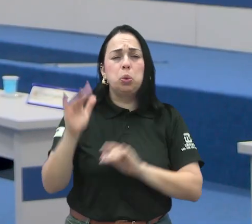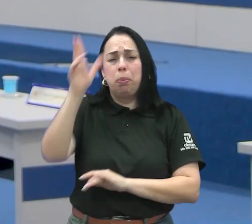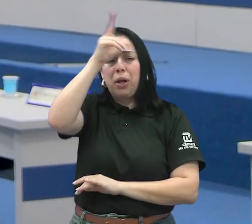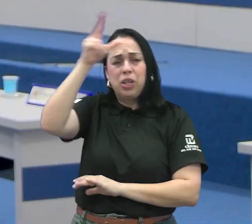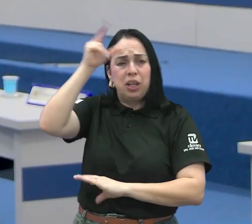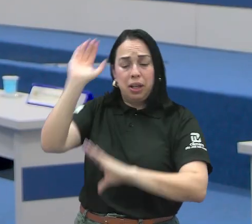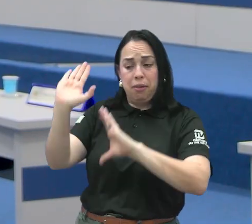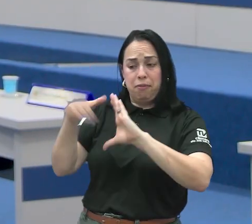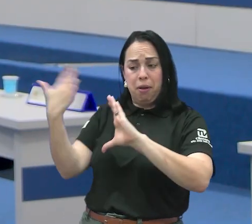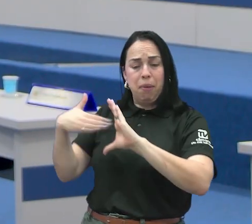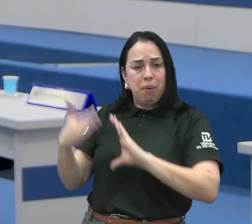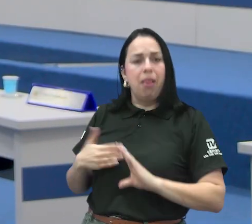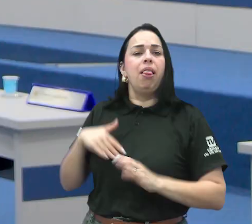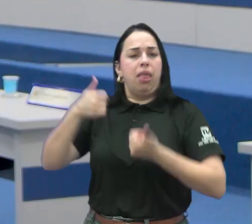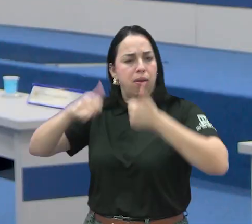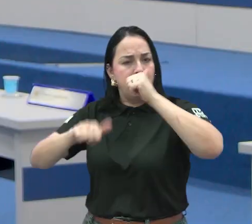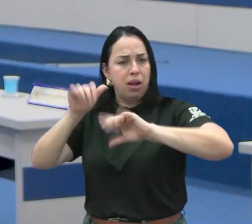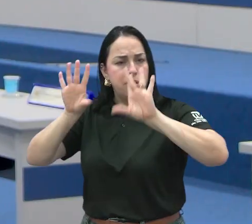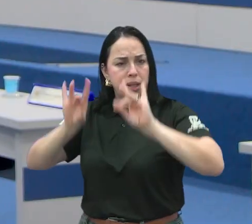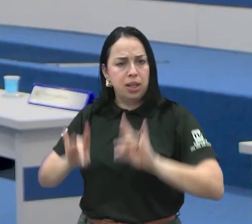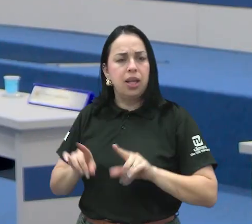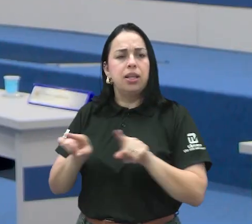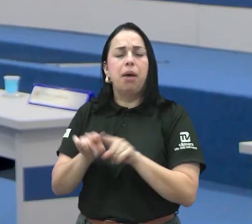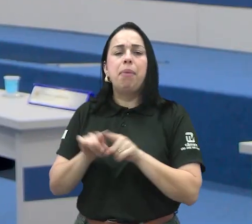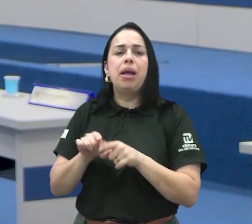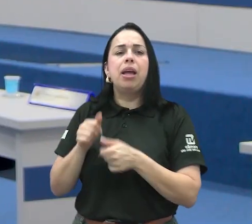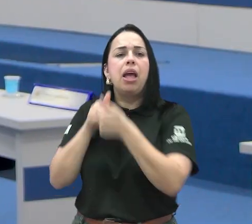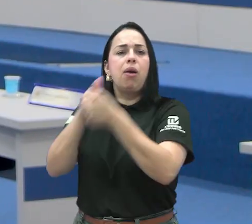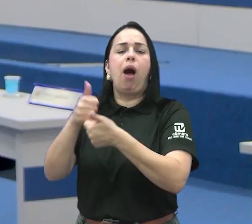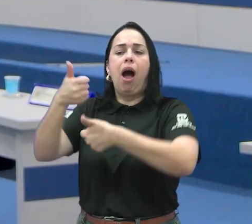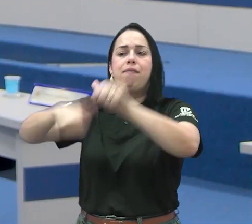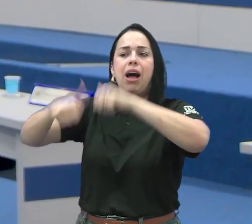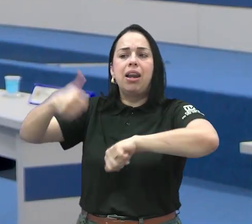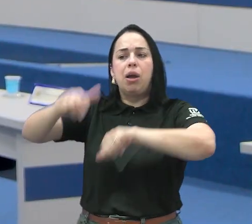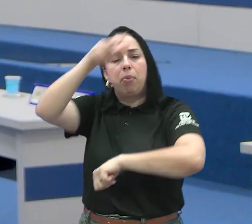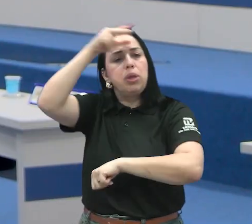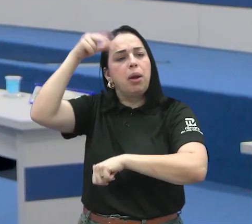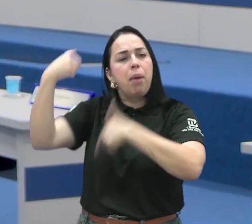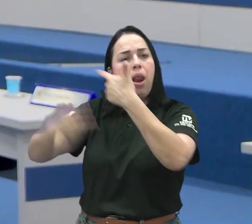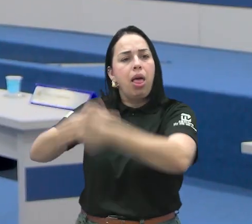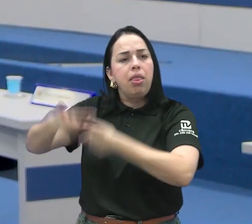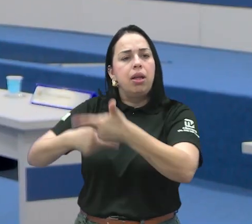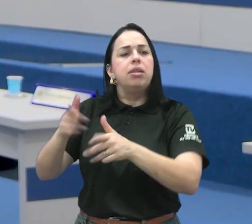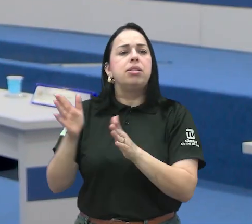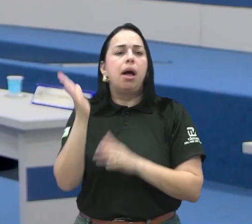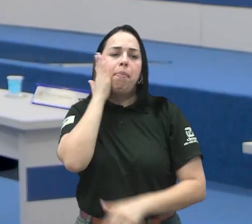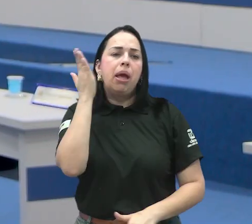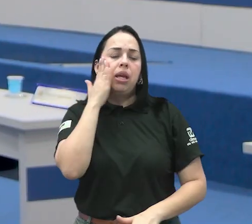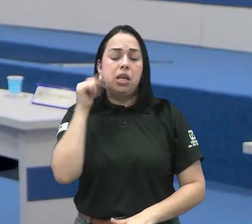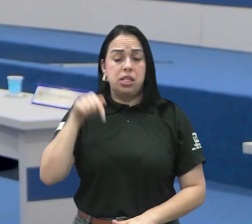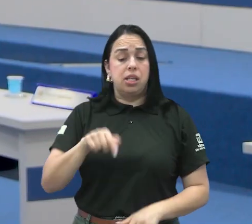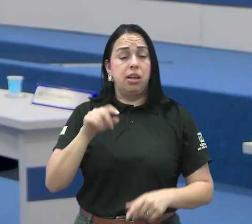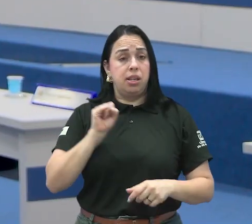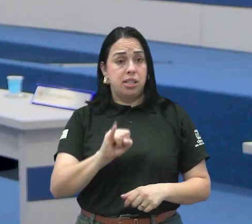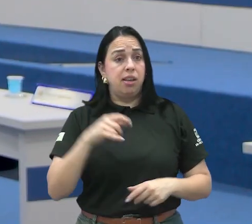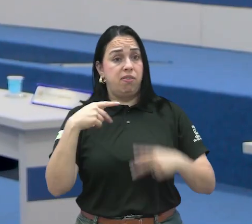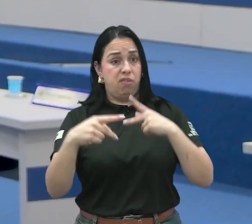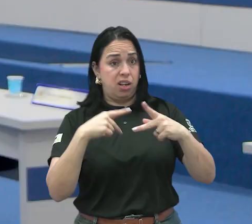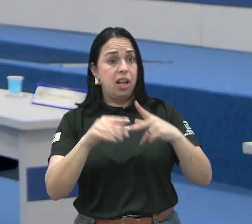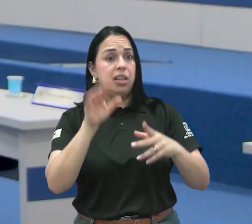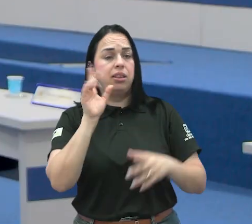projetos que a Prefeitura manda para casa e os trabalhos que a Prefeitura faz na nossa cidade, para ver se realmente a nossa cidade